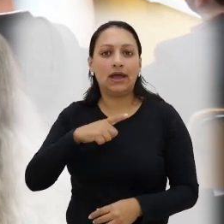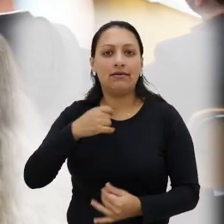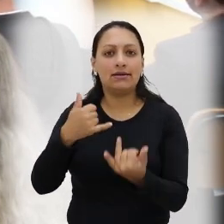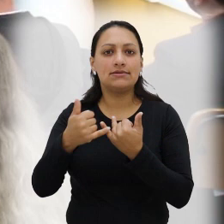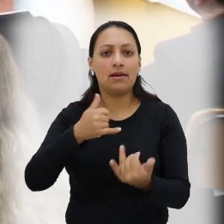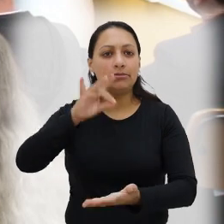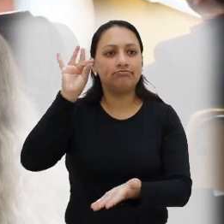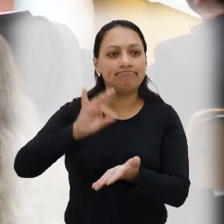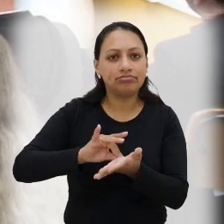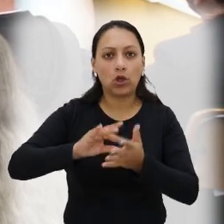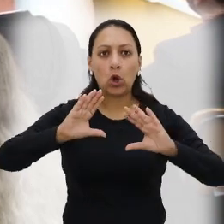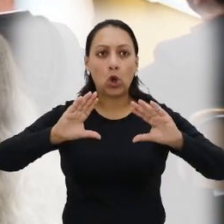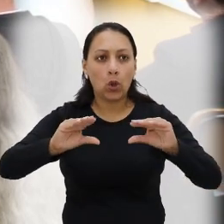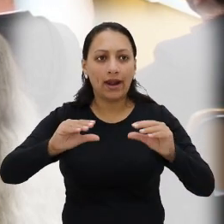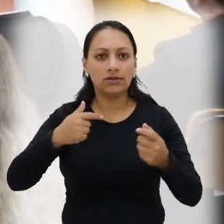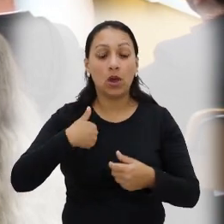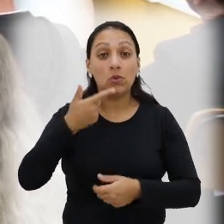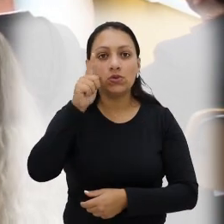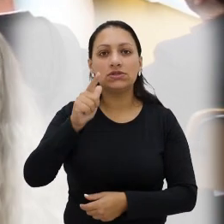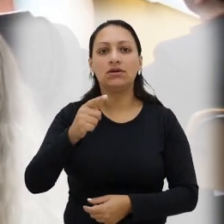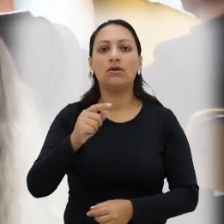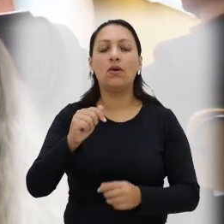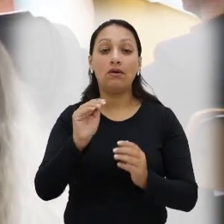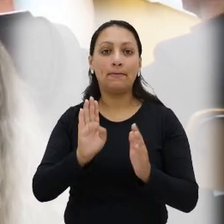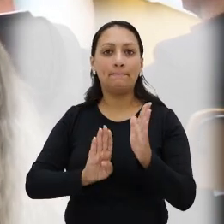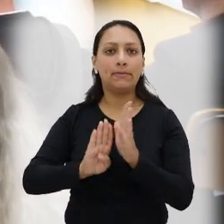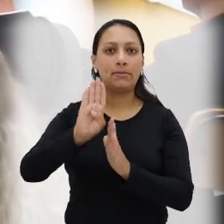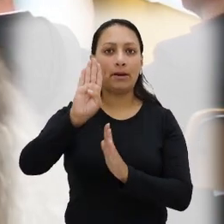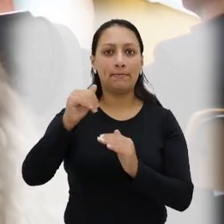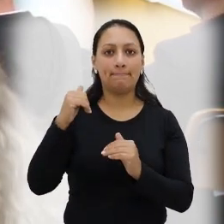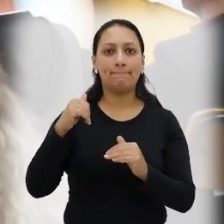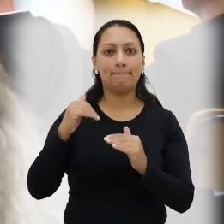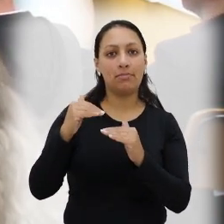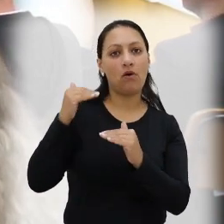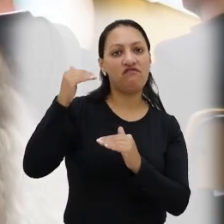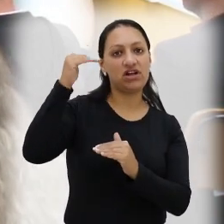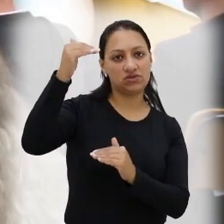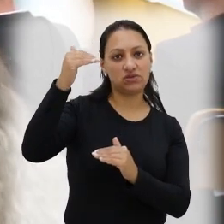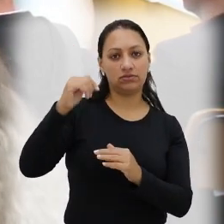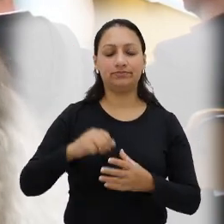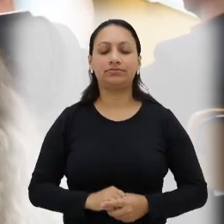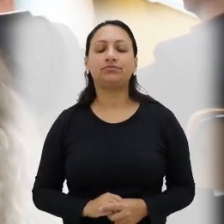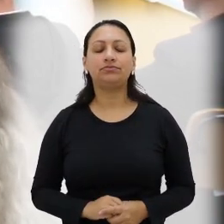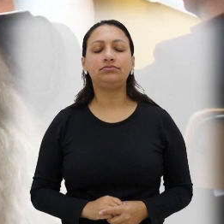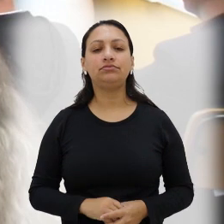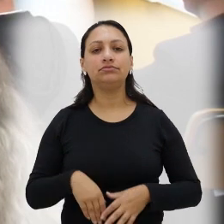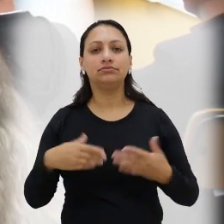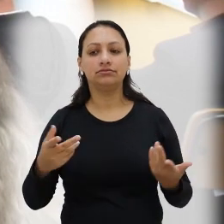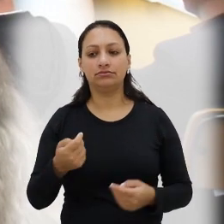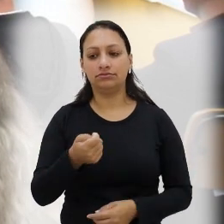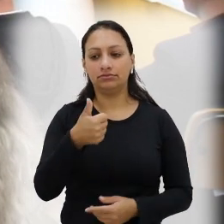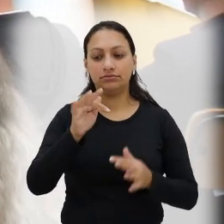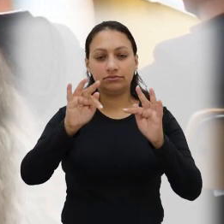eu enfatizo mais o meu avanço. Tá? Ao final do programa, a gente